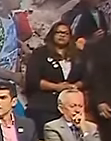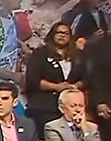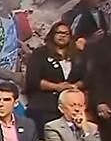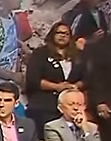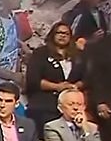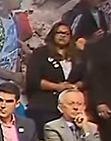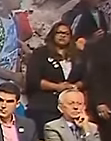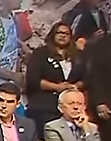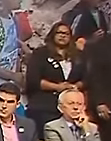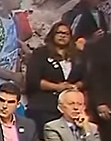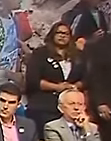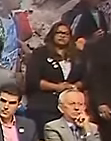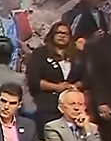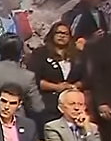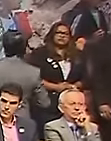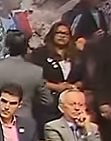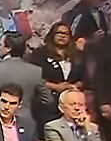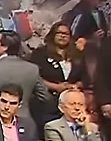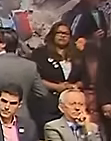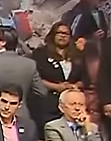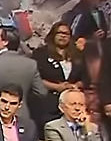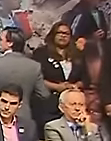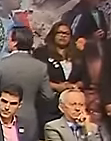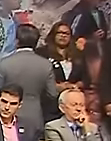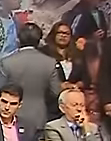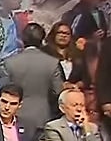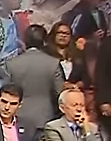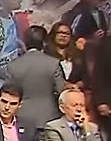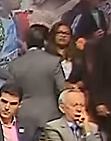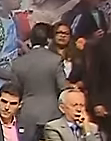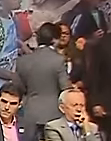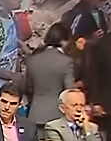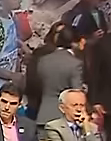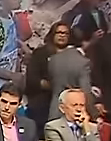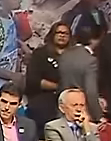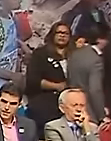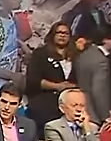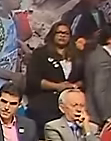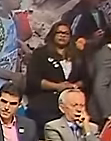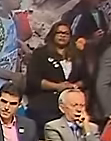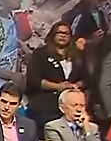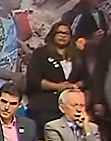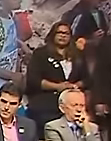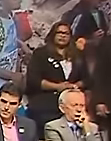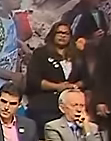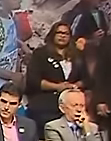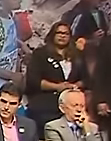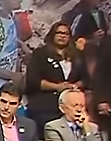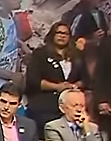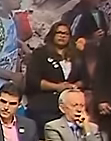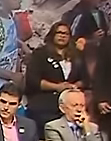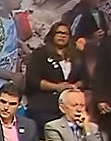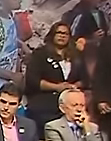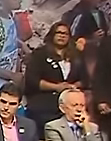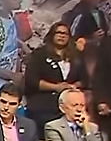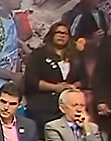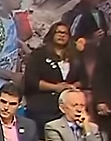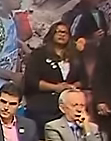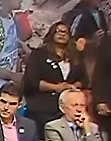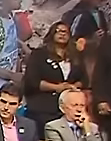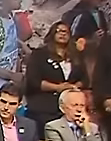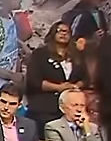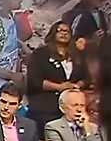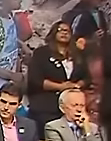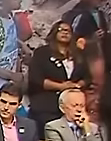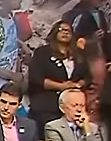amigo colega de bancada e hoje Ministro do Desenvolvimento Social e Agrário meu amigo OSM terra que